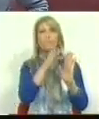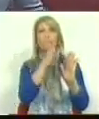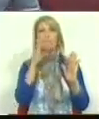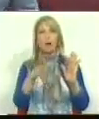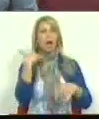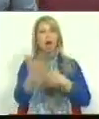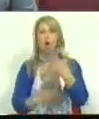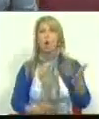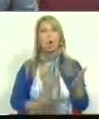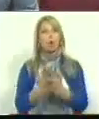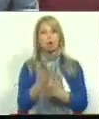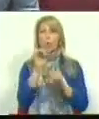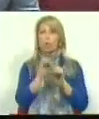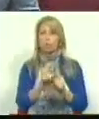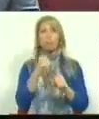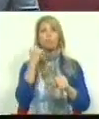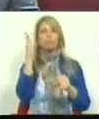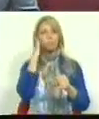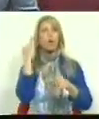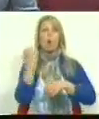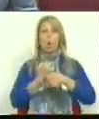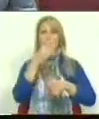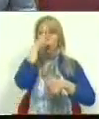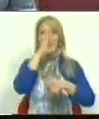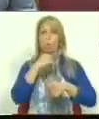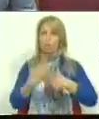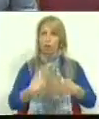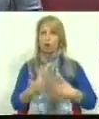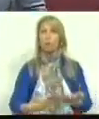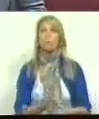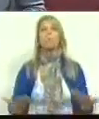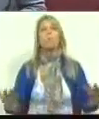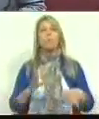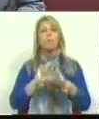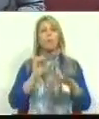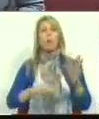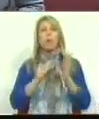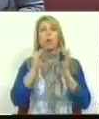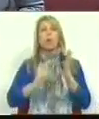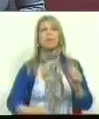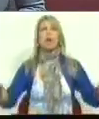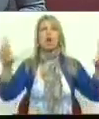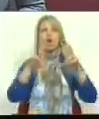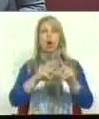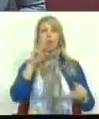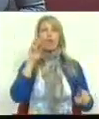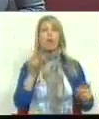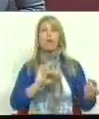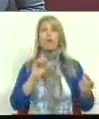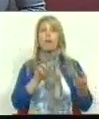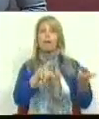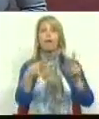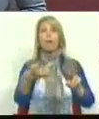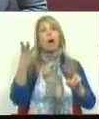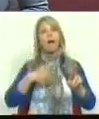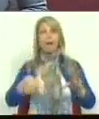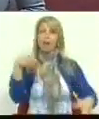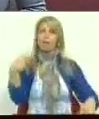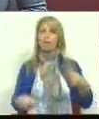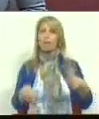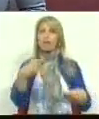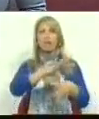trabalhada pelo Governo. Em relação aos contratos novos, a reforma procura flexibilizar o seu conteúdo, dando